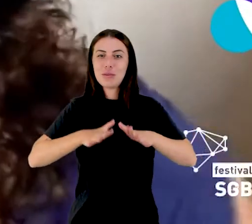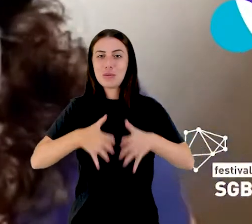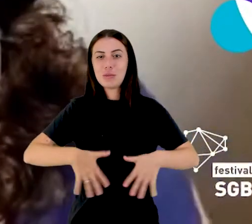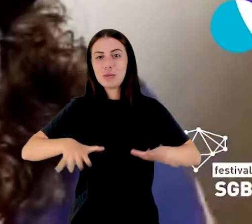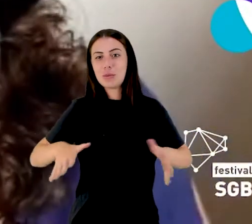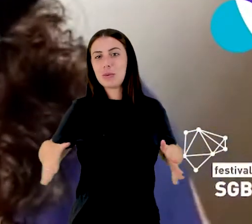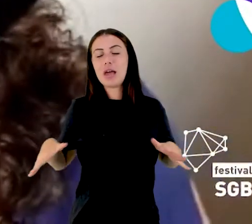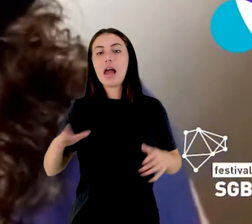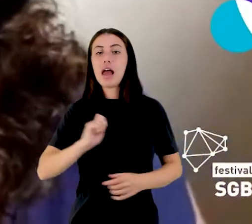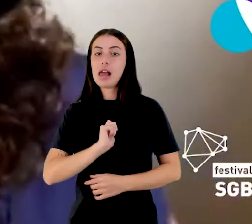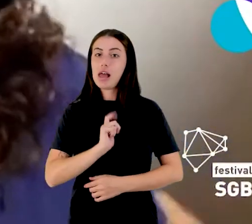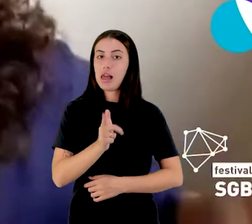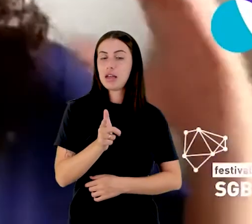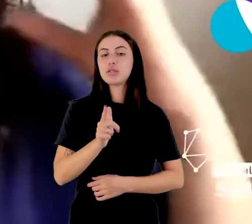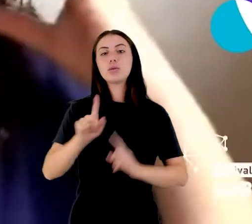castanhos.